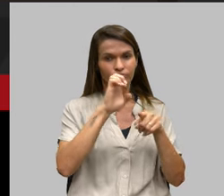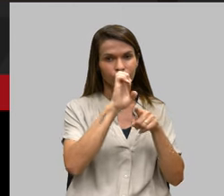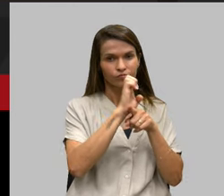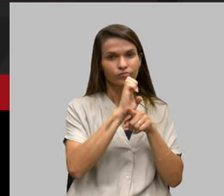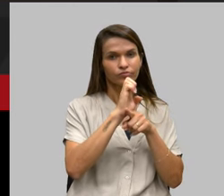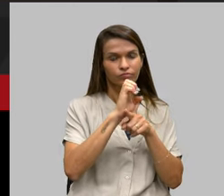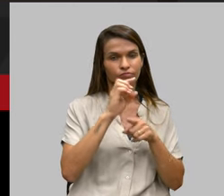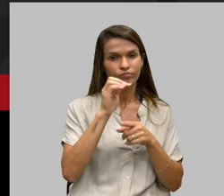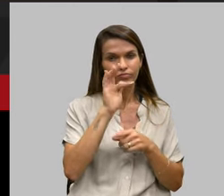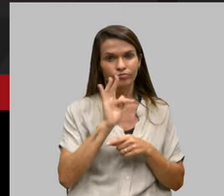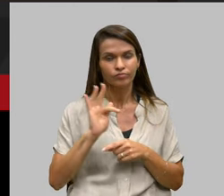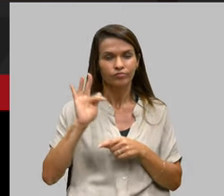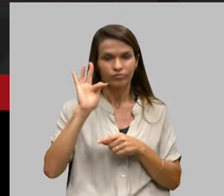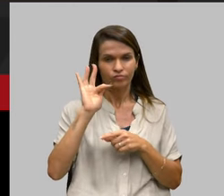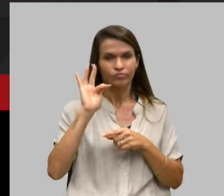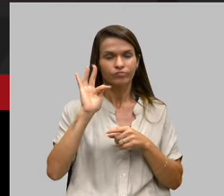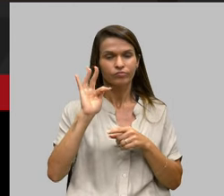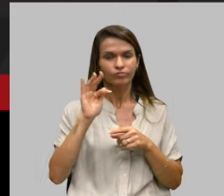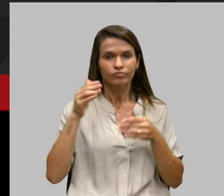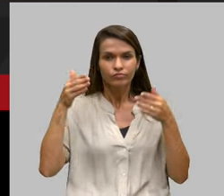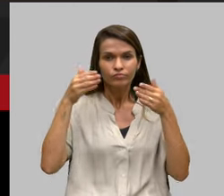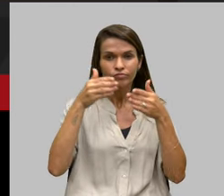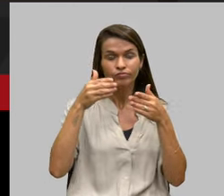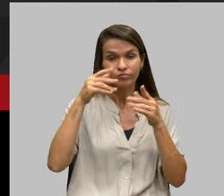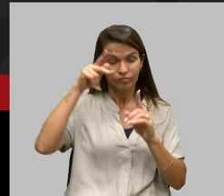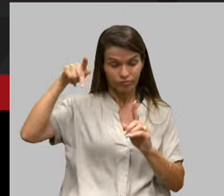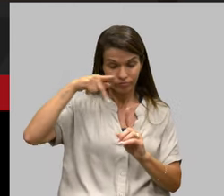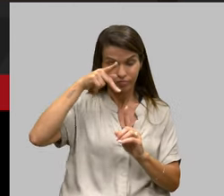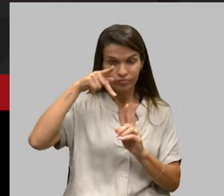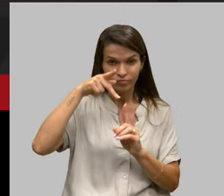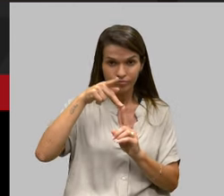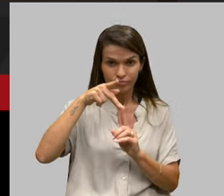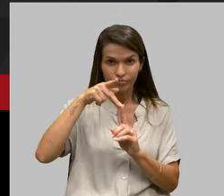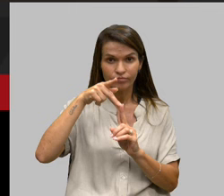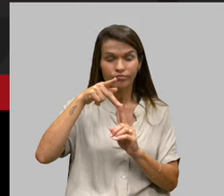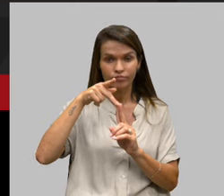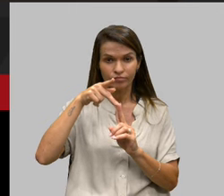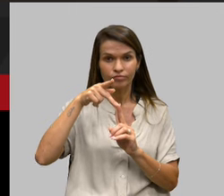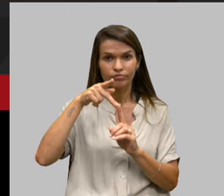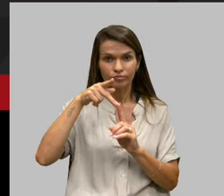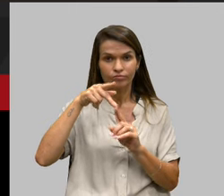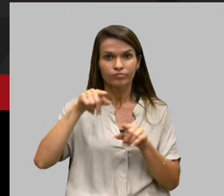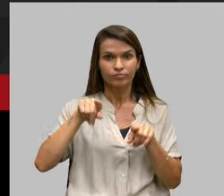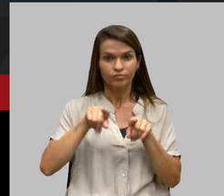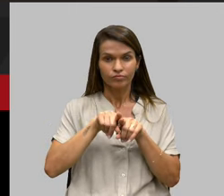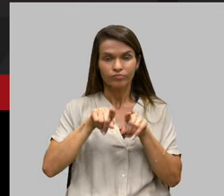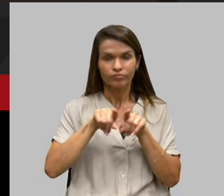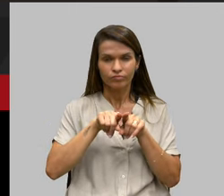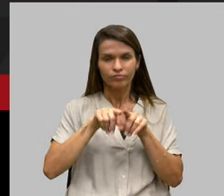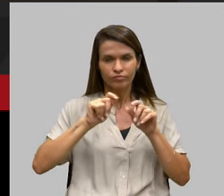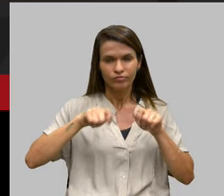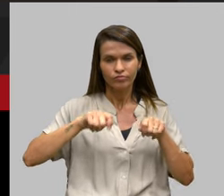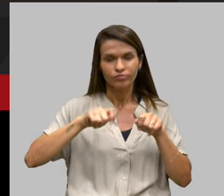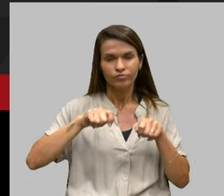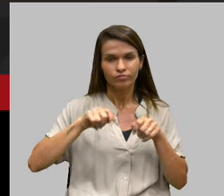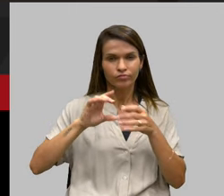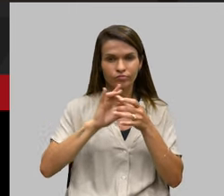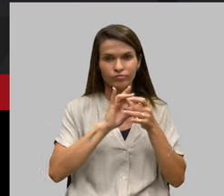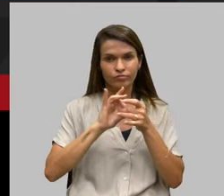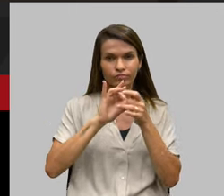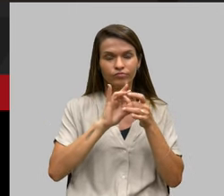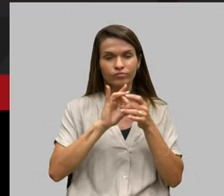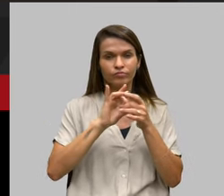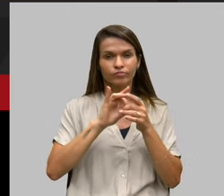legislar concorrentemente sobre Previdência Social eh compete exclusivamente a união instituir contribuições